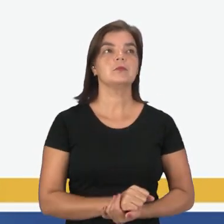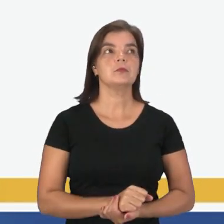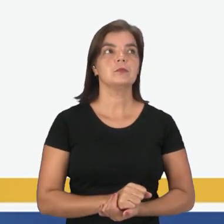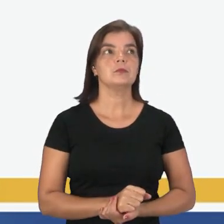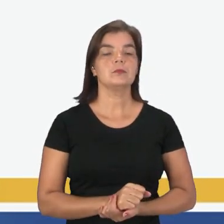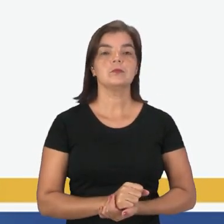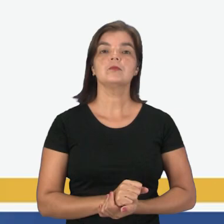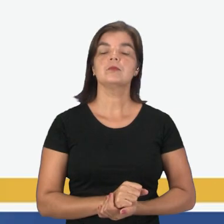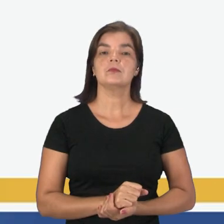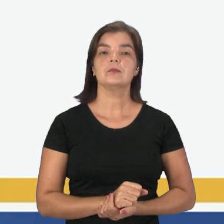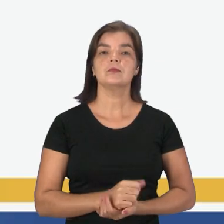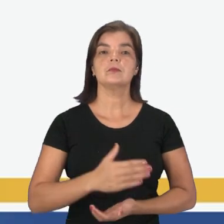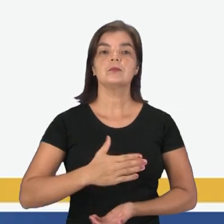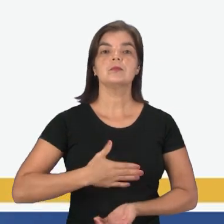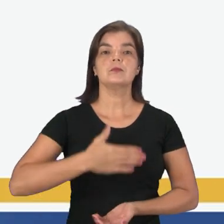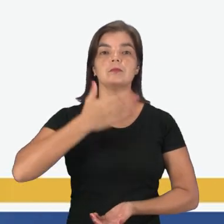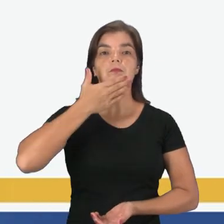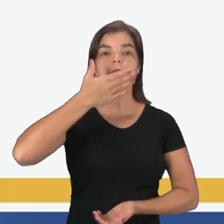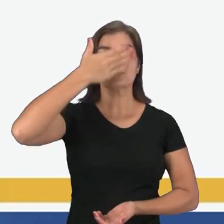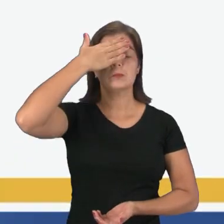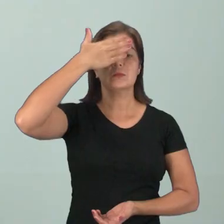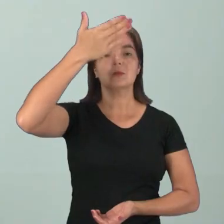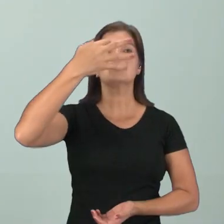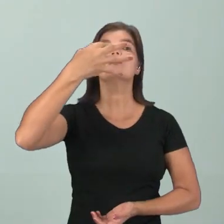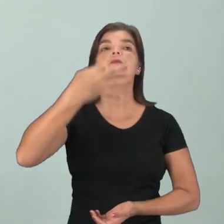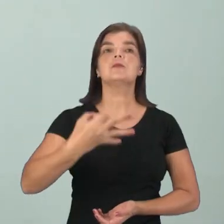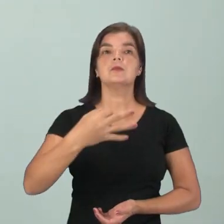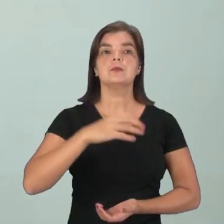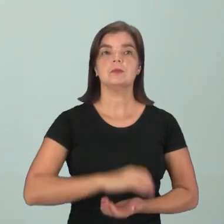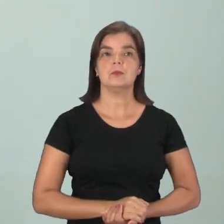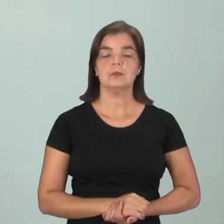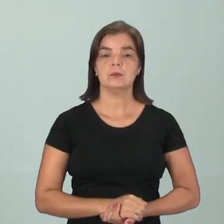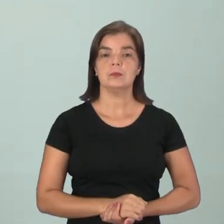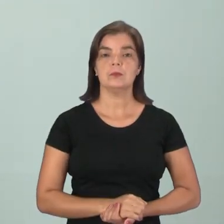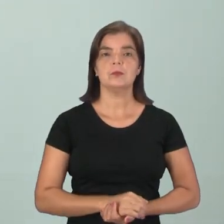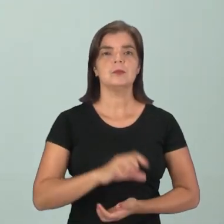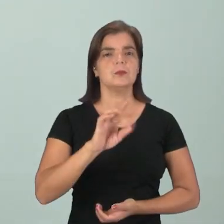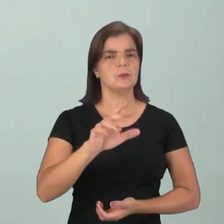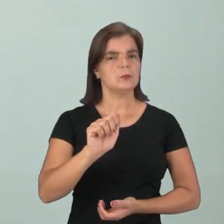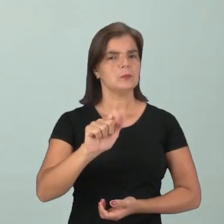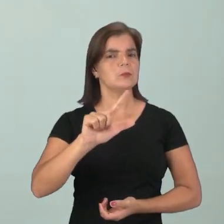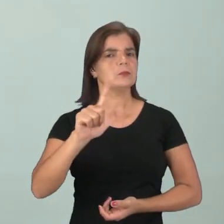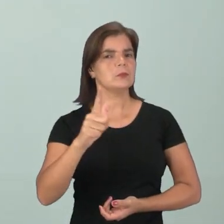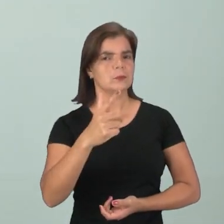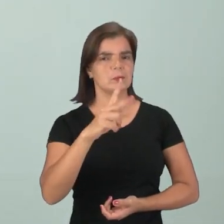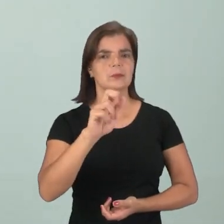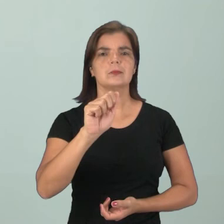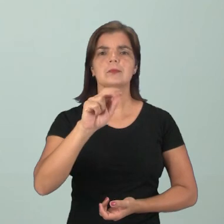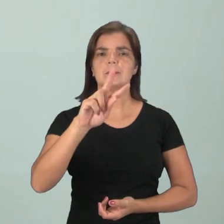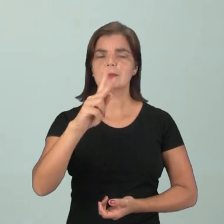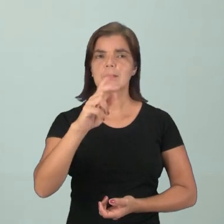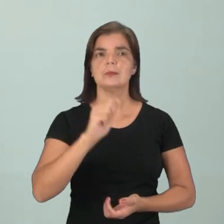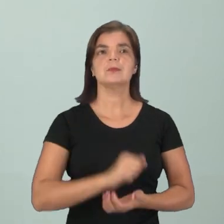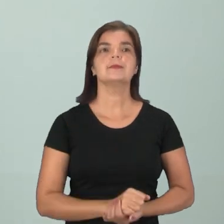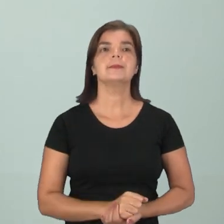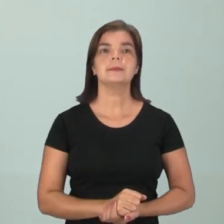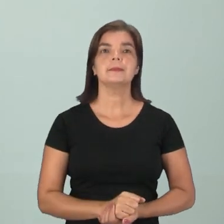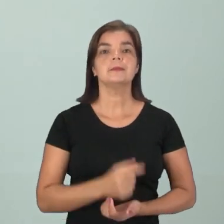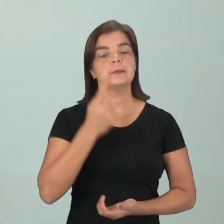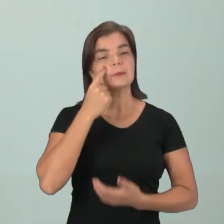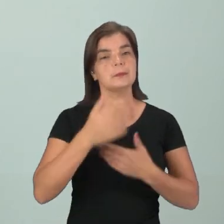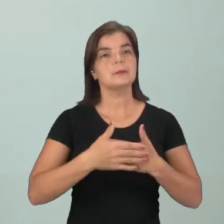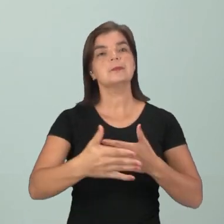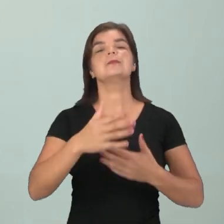ali o islamismo. O que ele afirma sobre o transcendente? Só Alá é Deus e Maomé é o seu